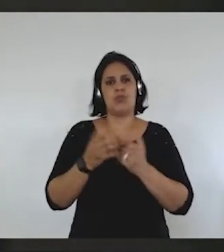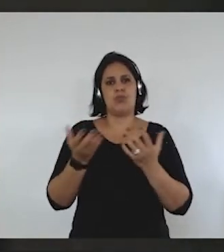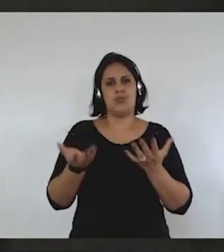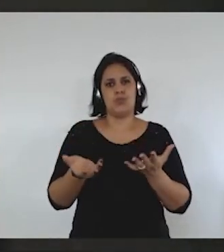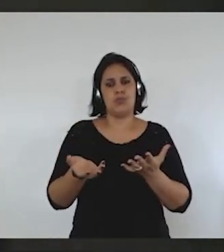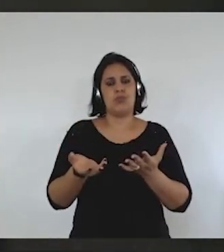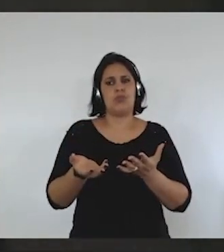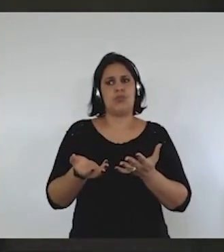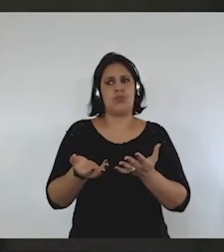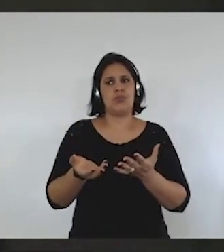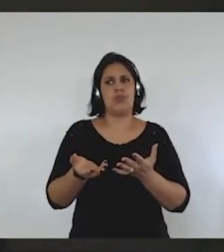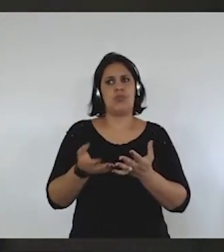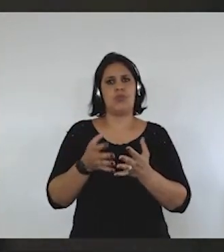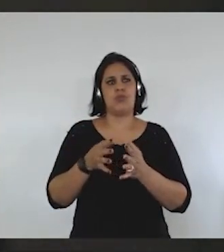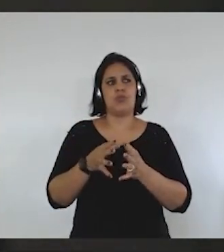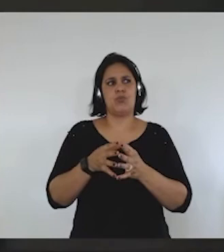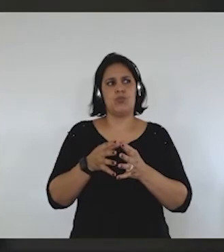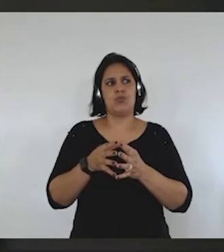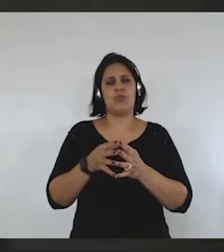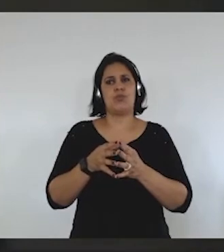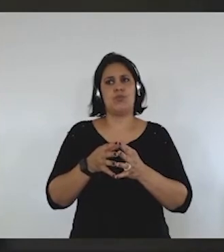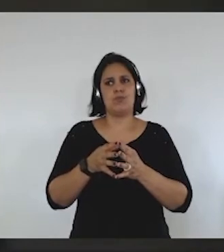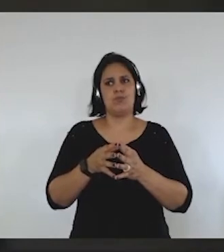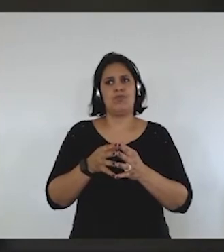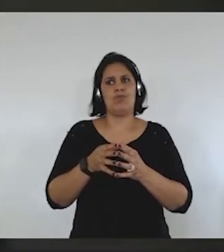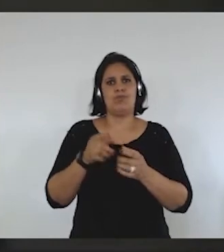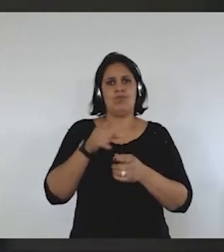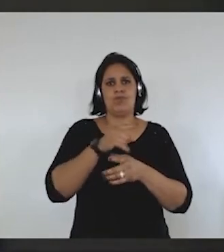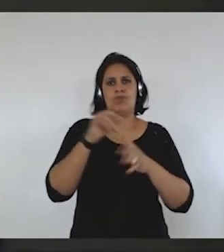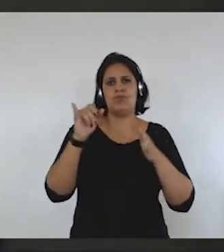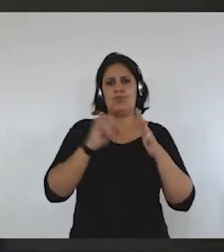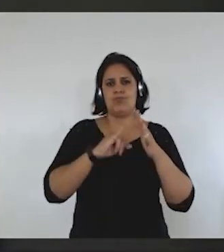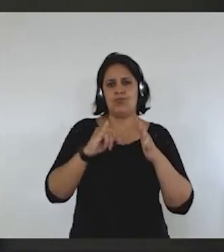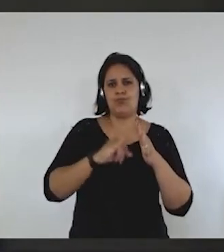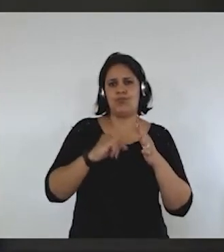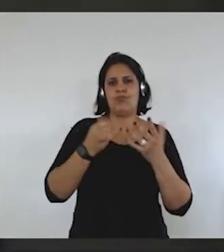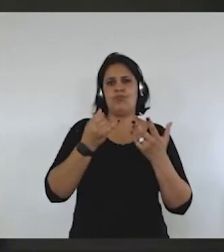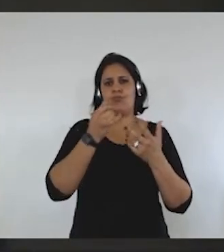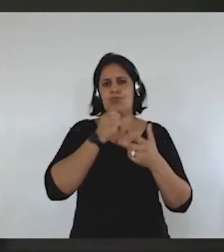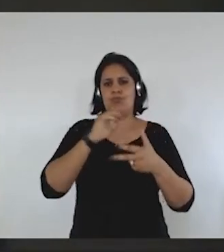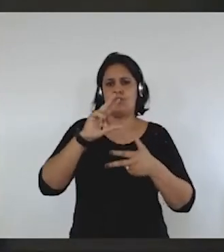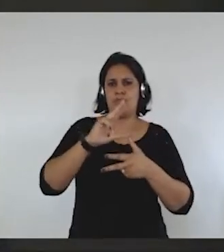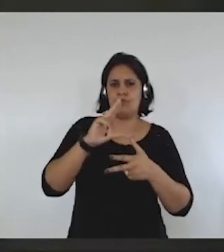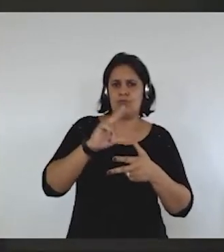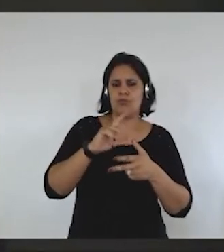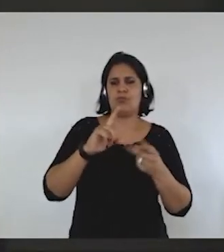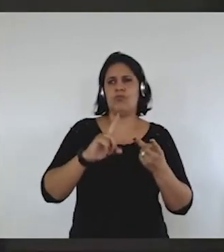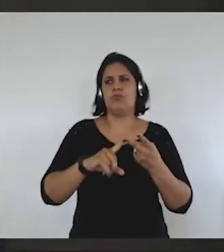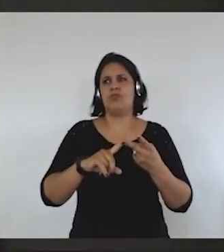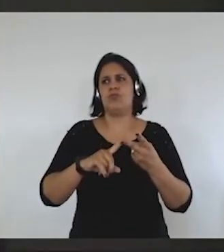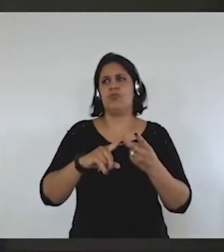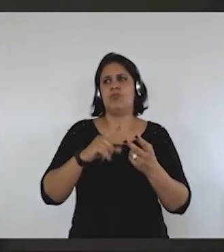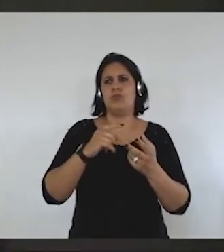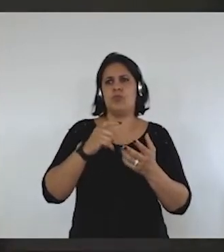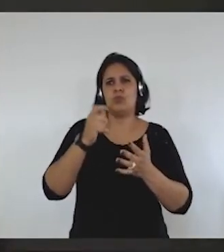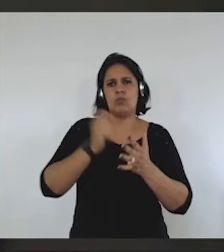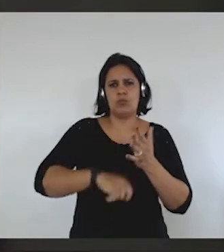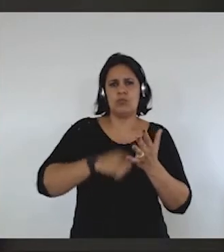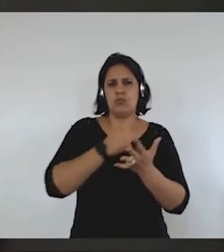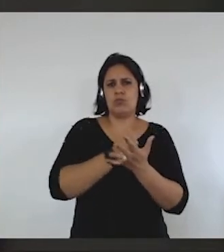esse pouco peso às instituições como o Mercosul, aos tratados